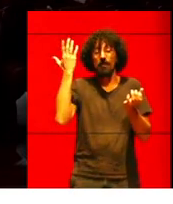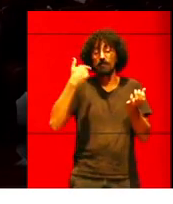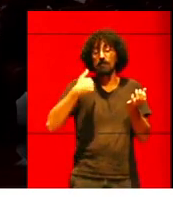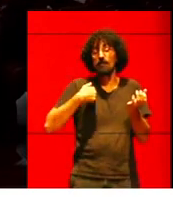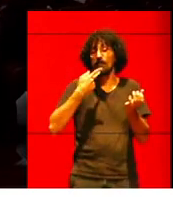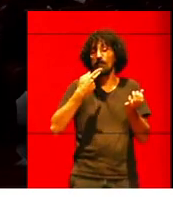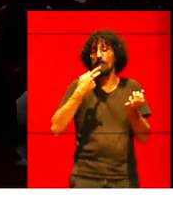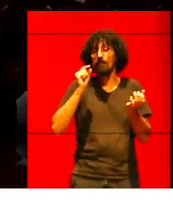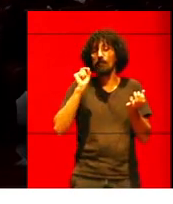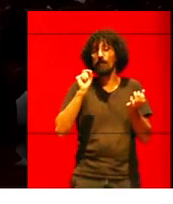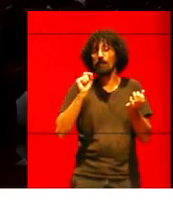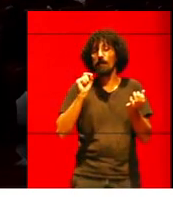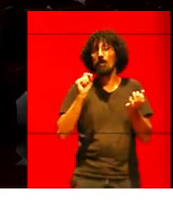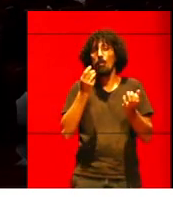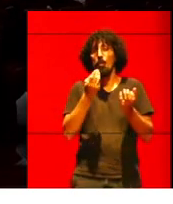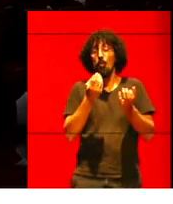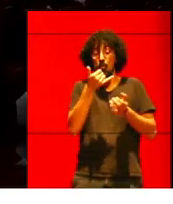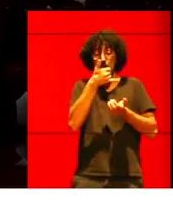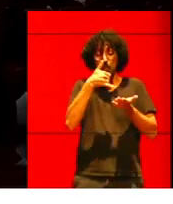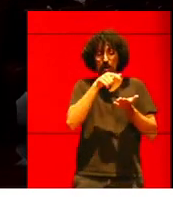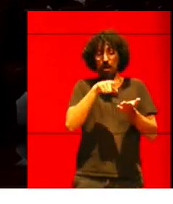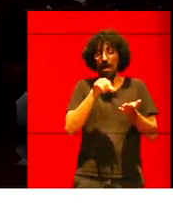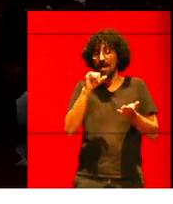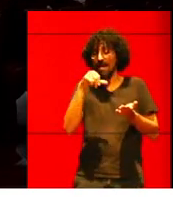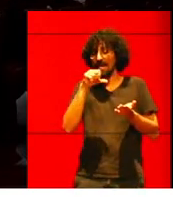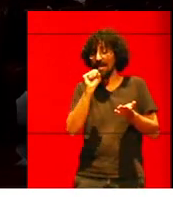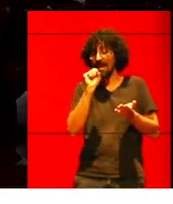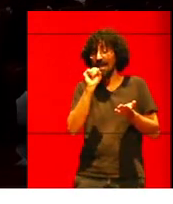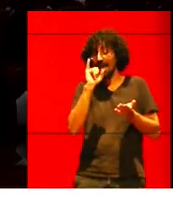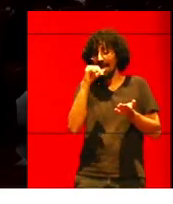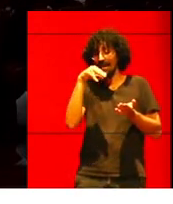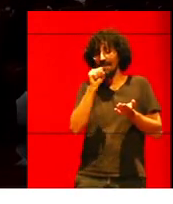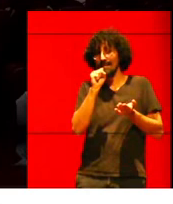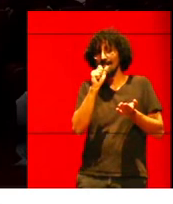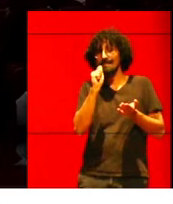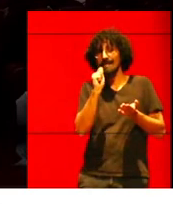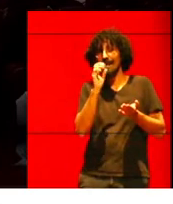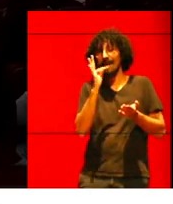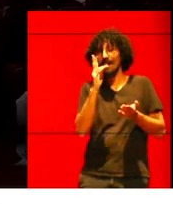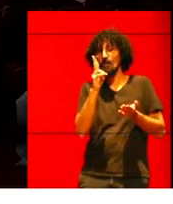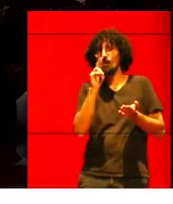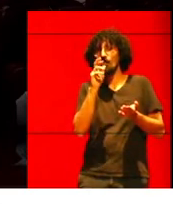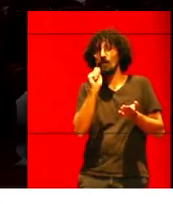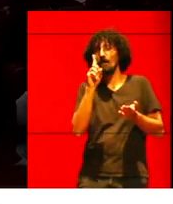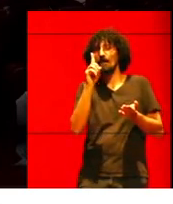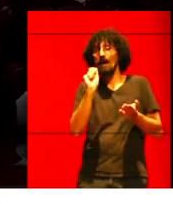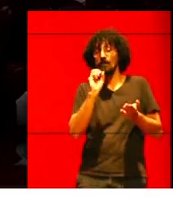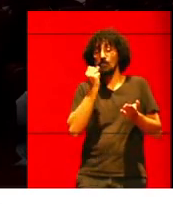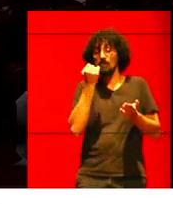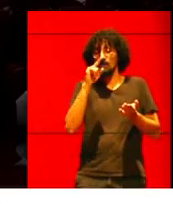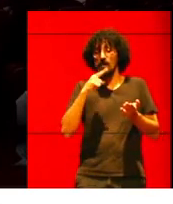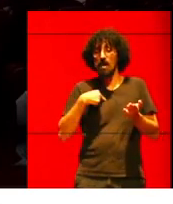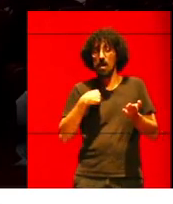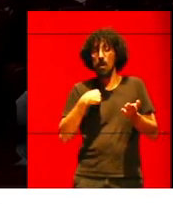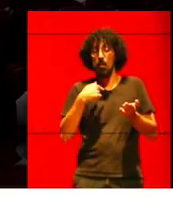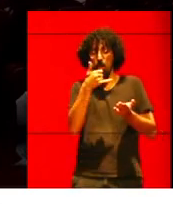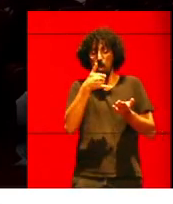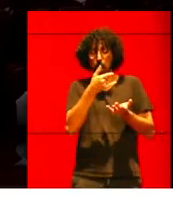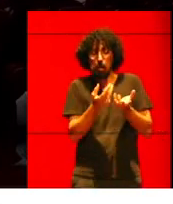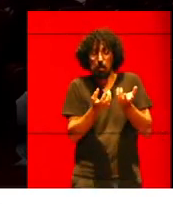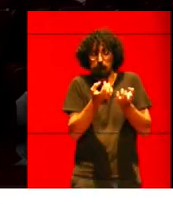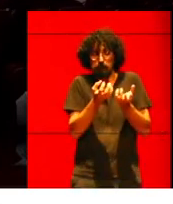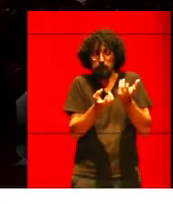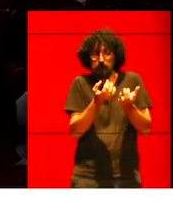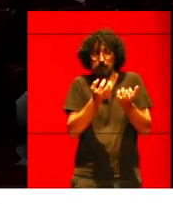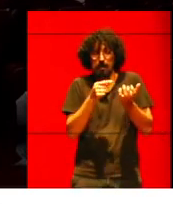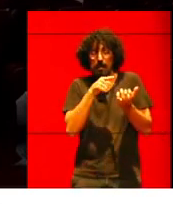é insaturado. Se eu aquecer o óleo, ele vai perder essas duplas ligações. Ele vai tender a perder,